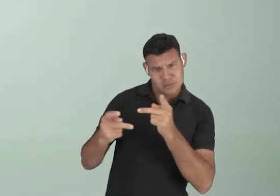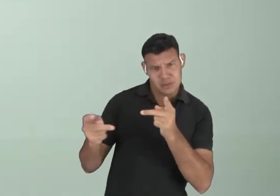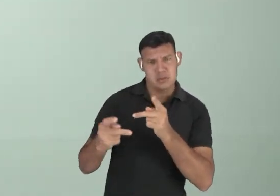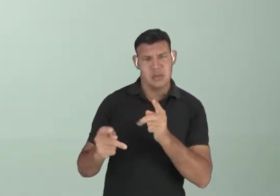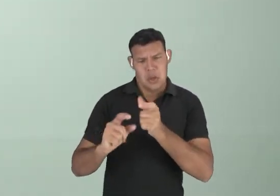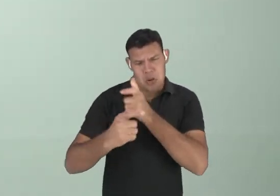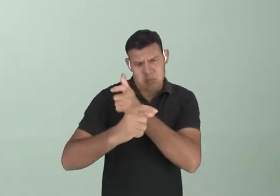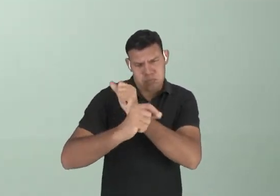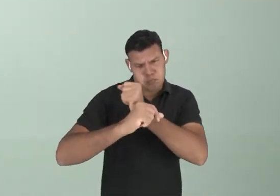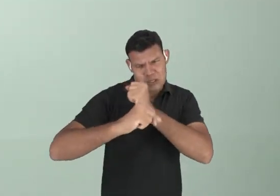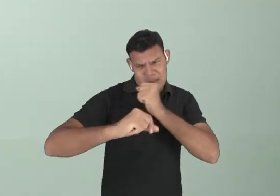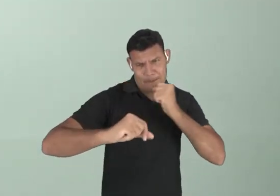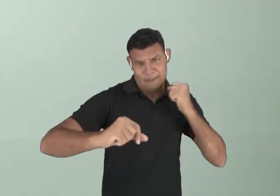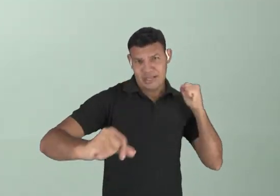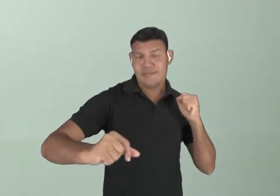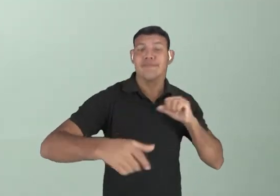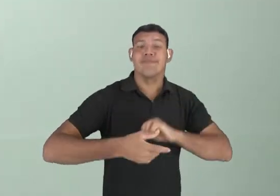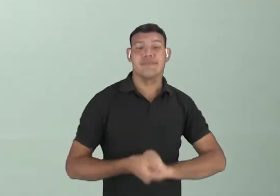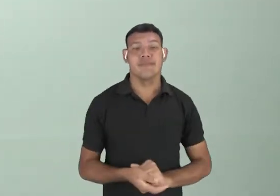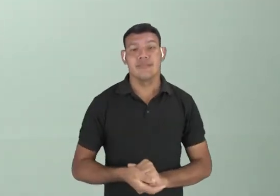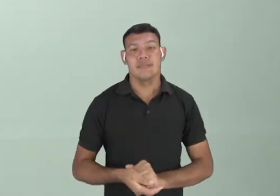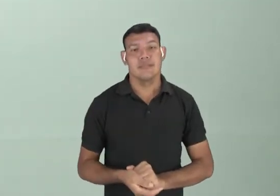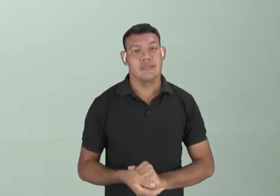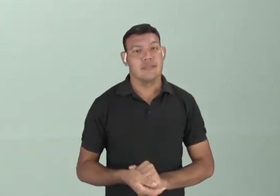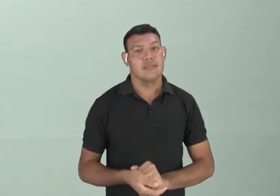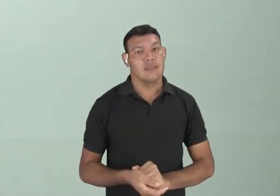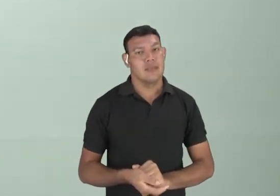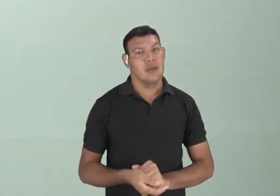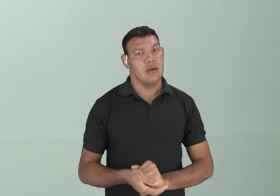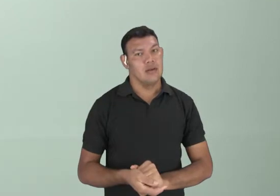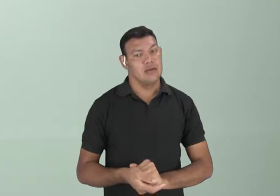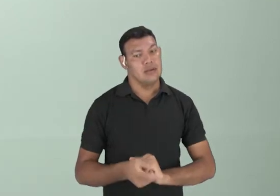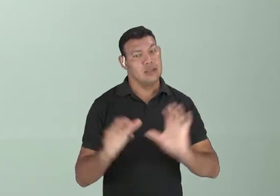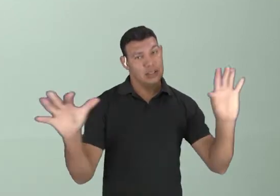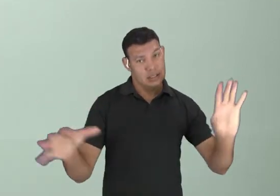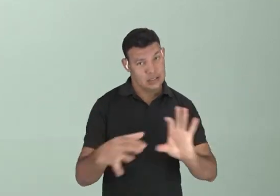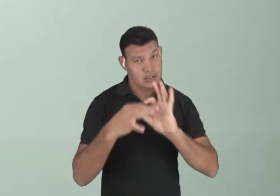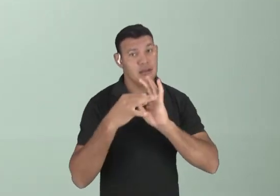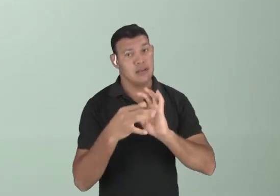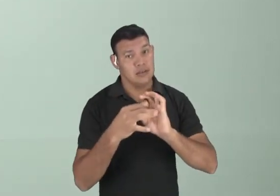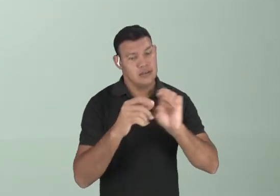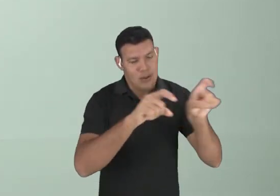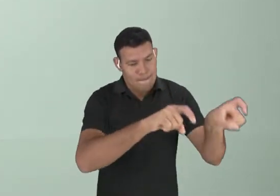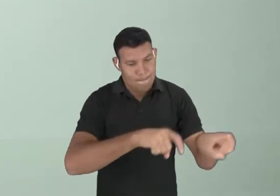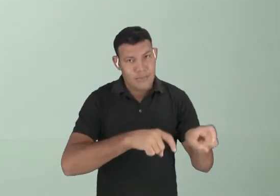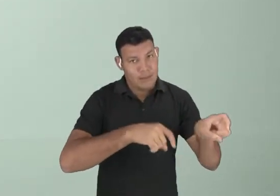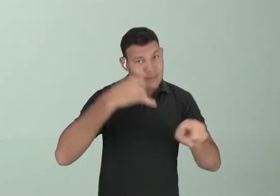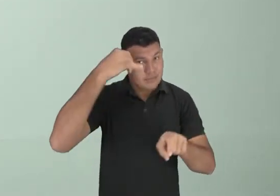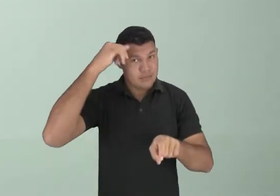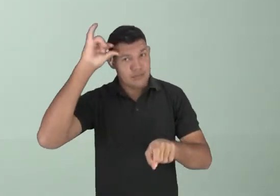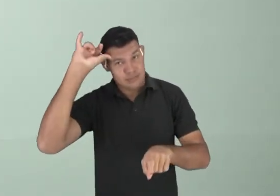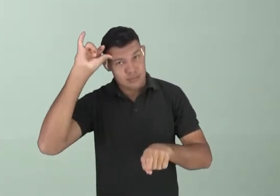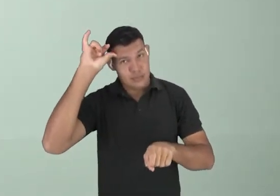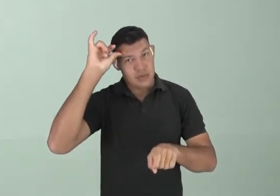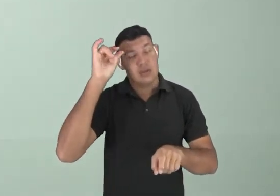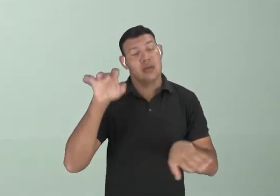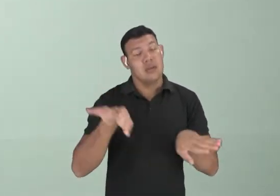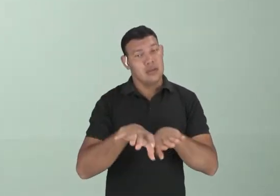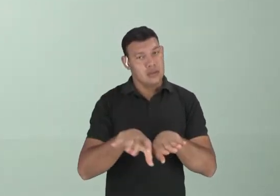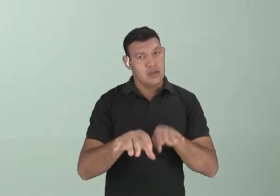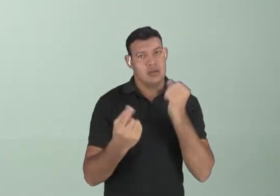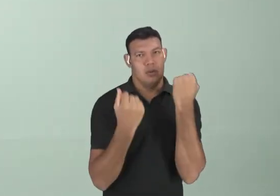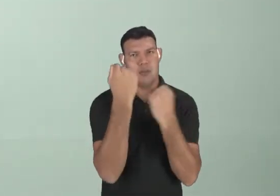como vimos agora no parágrafo anterior, ao setor agropecuário e industrial. Então a SUDAM teve esse papel